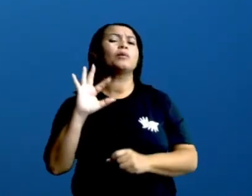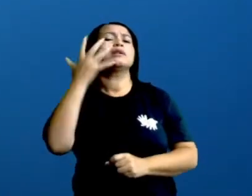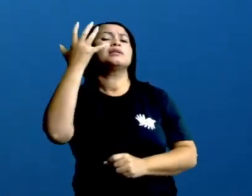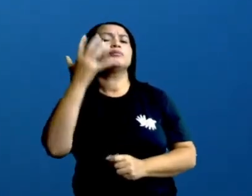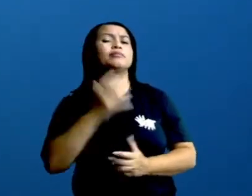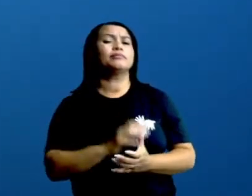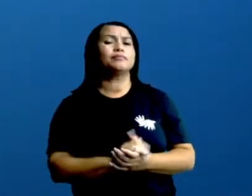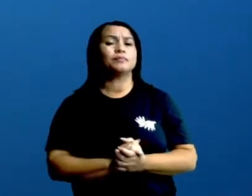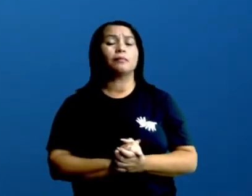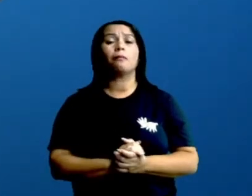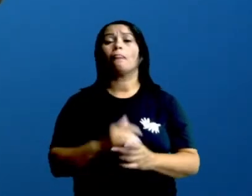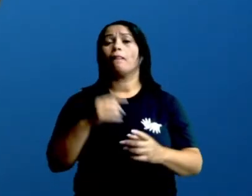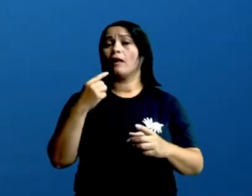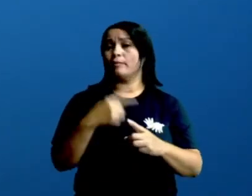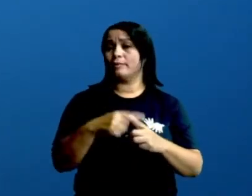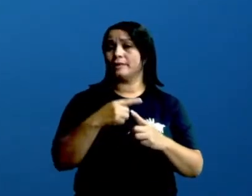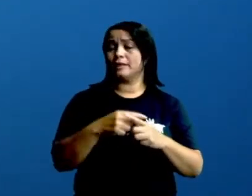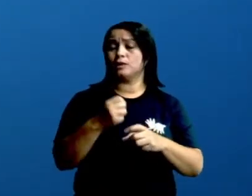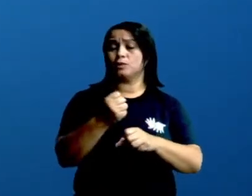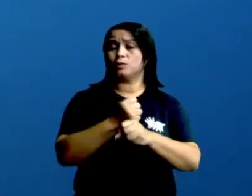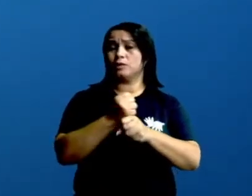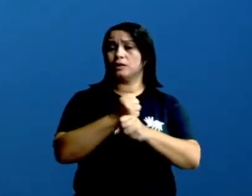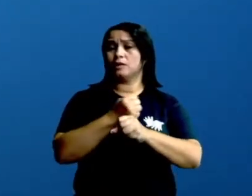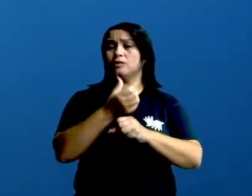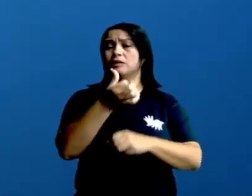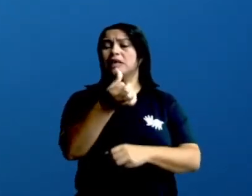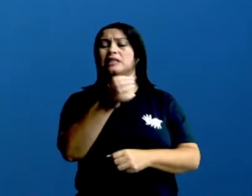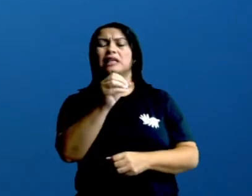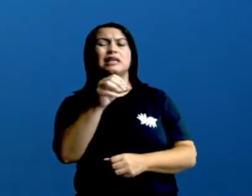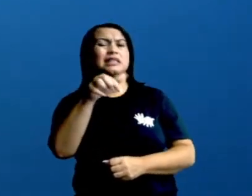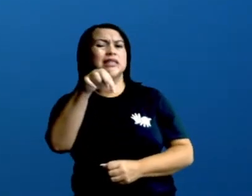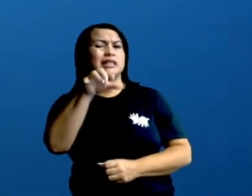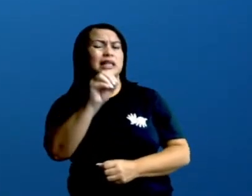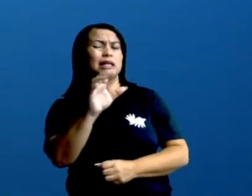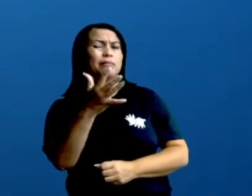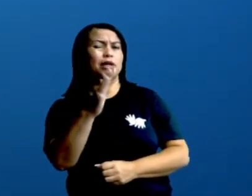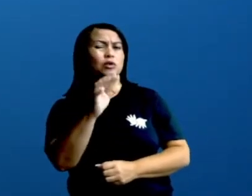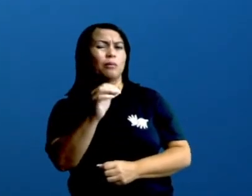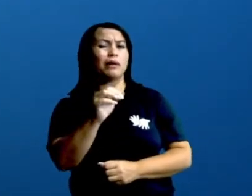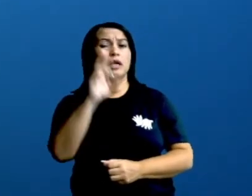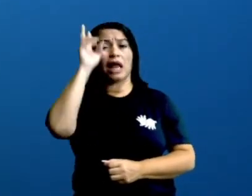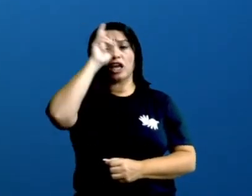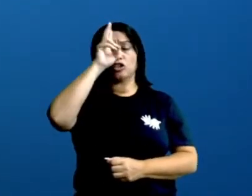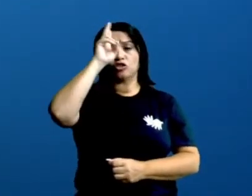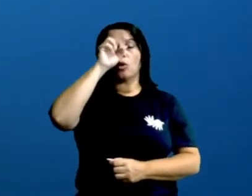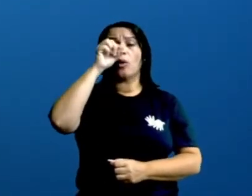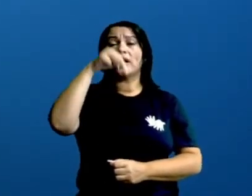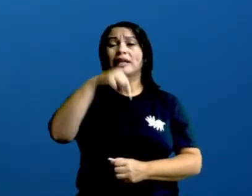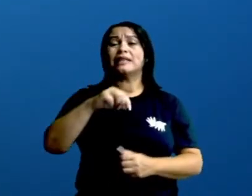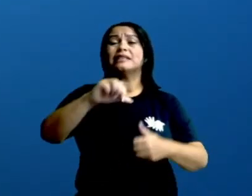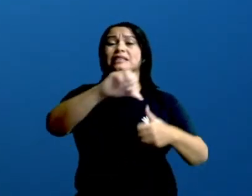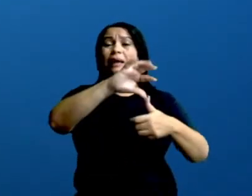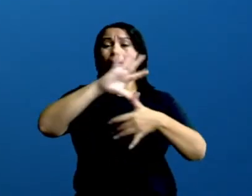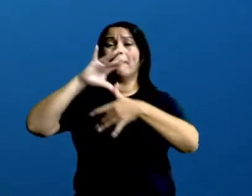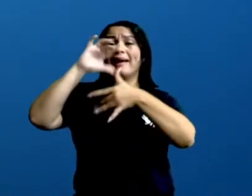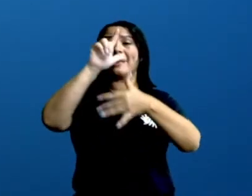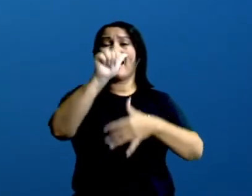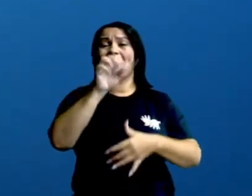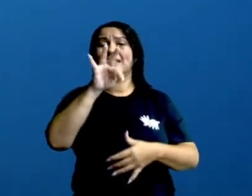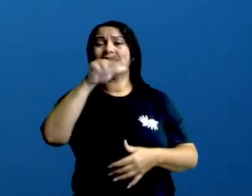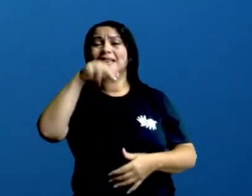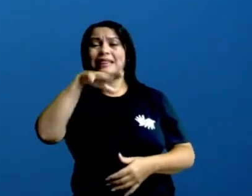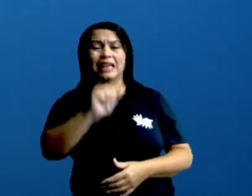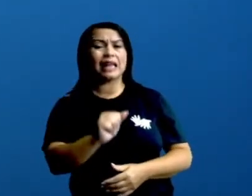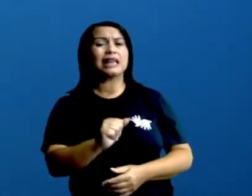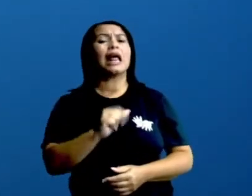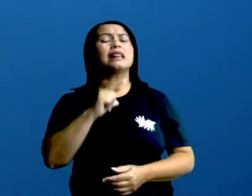aconteceu? É que lá nos anos 60 e 70, gente, na história da América Latina aqui, várias